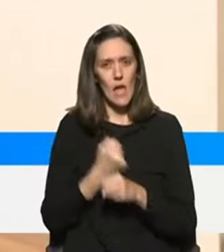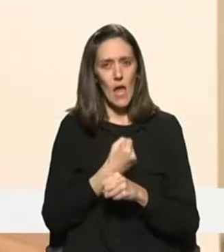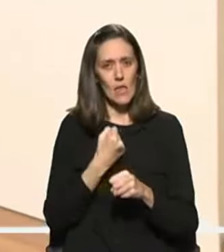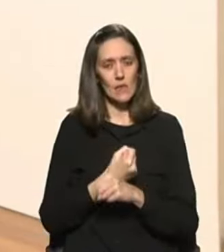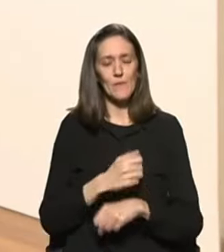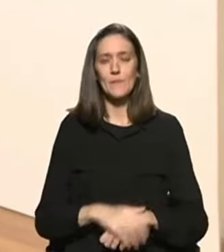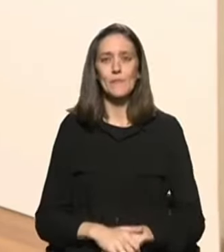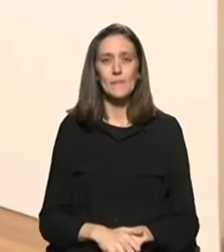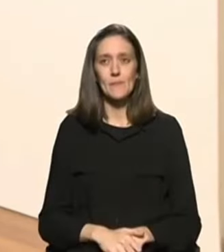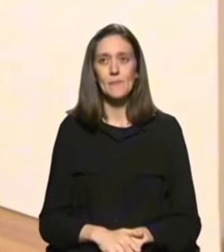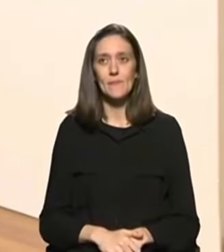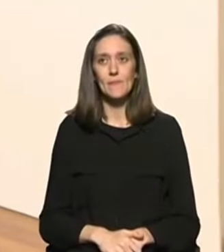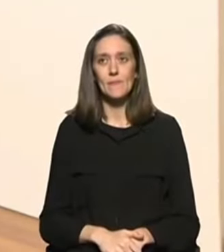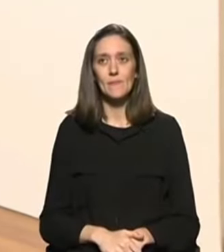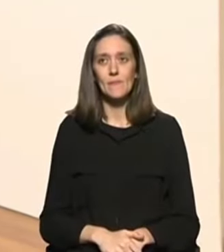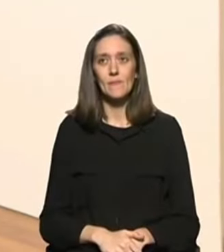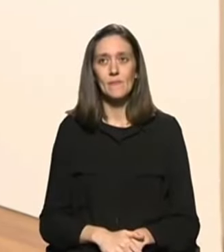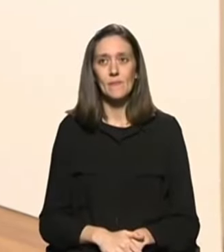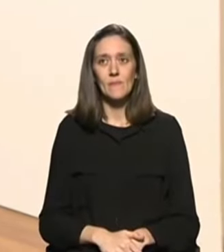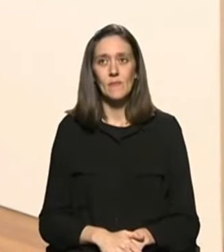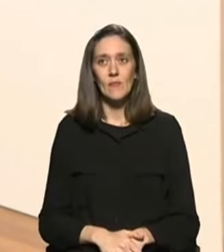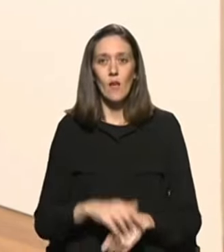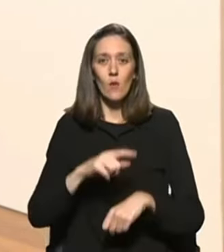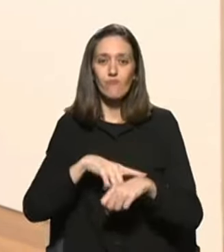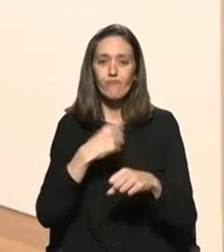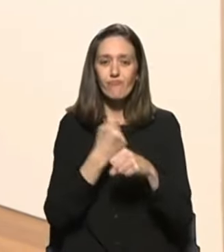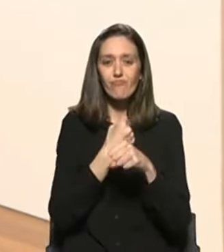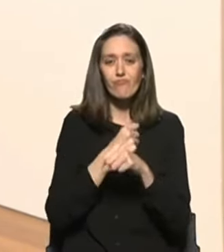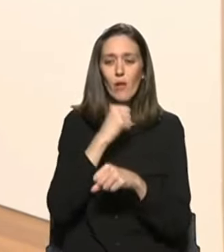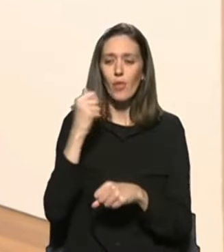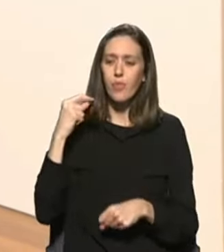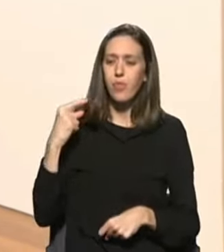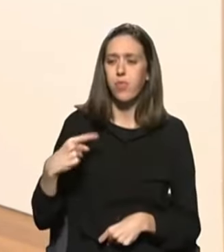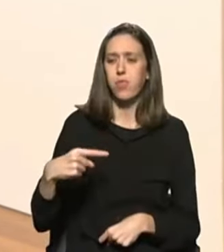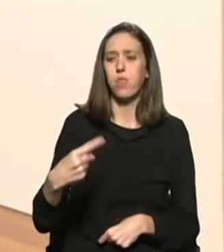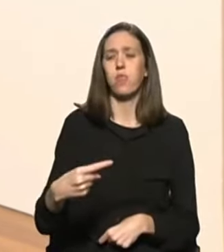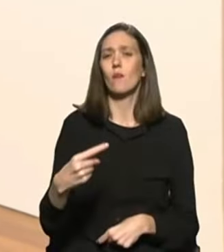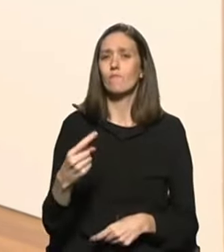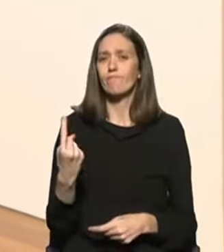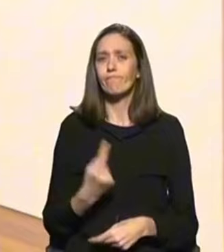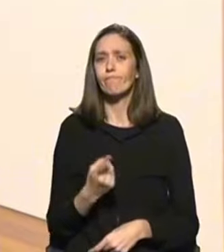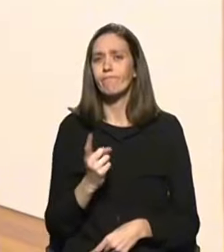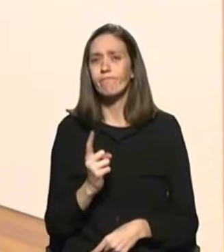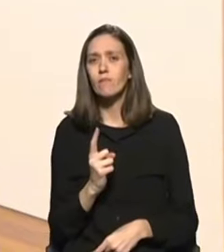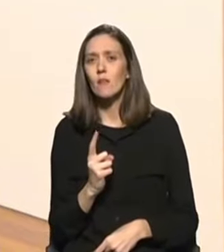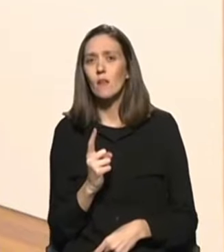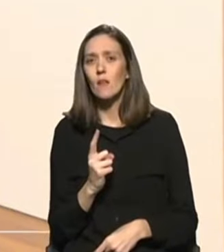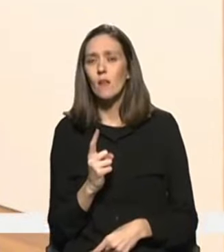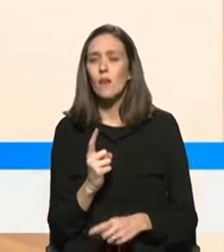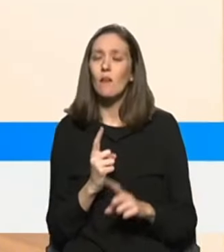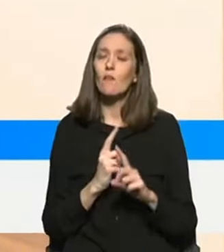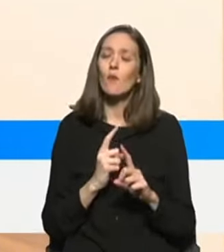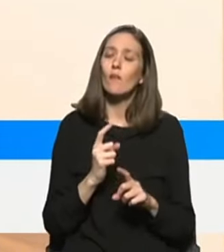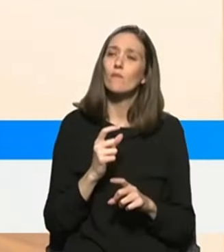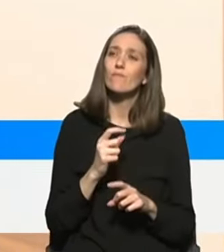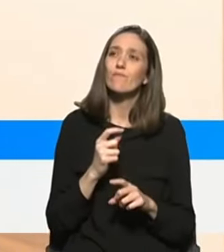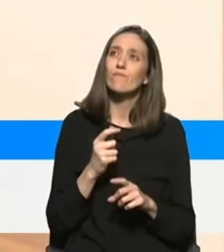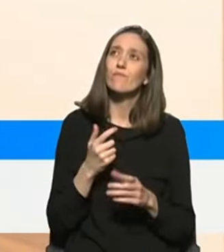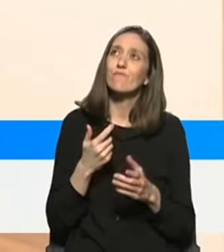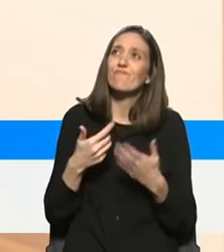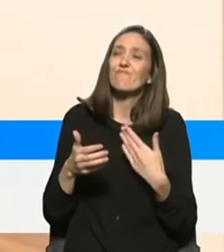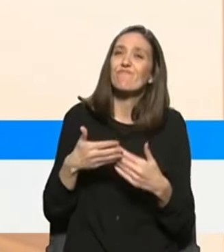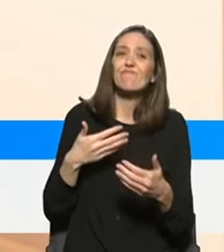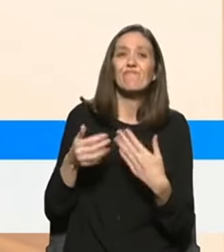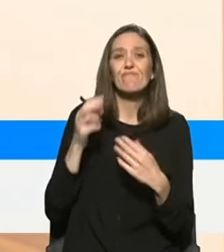é transformar a ocupação do tempo através de um cotidiano repetido numa legitimação da indiferença a que nós